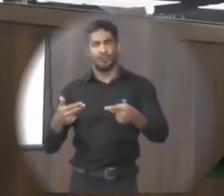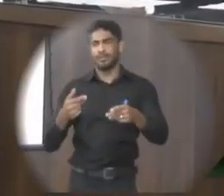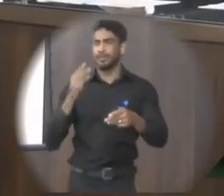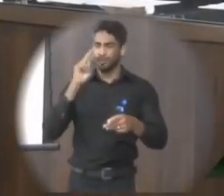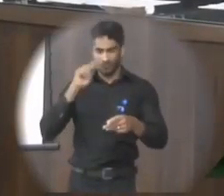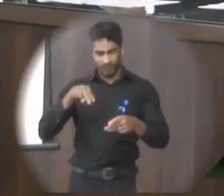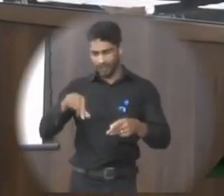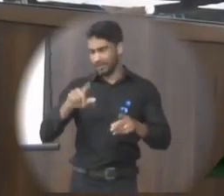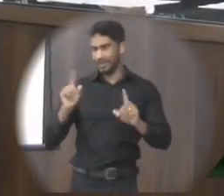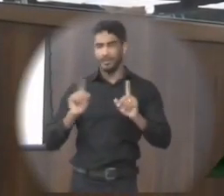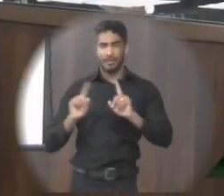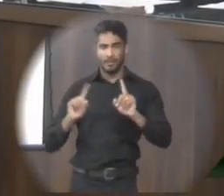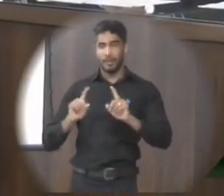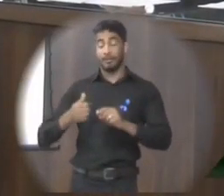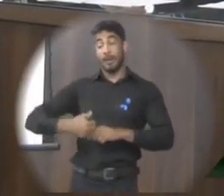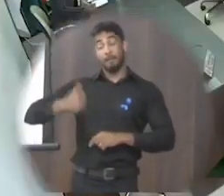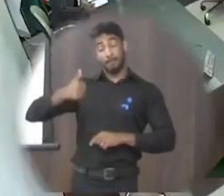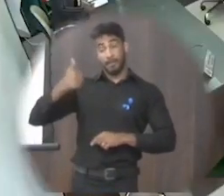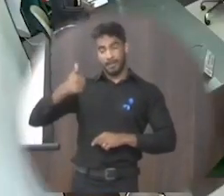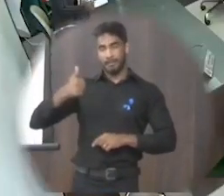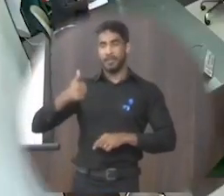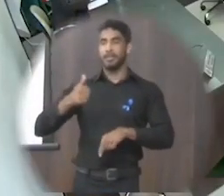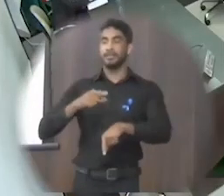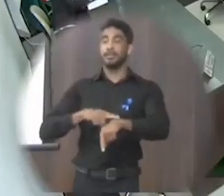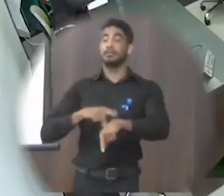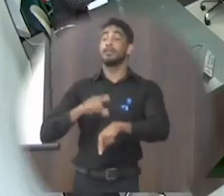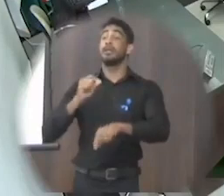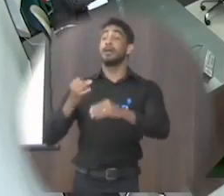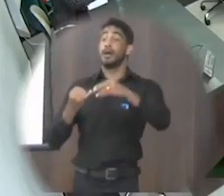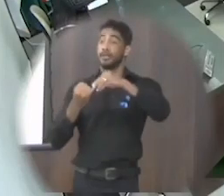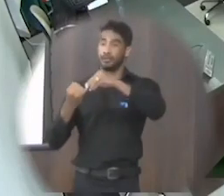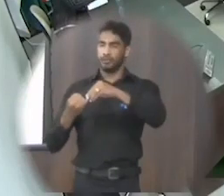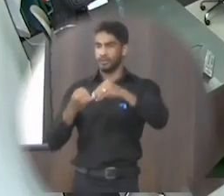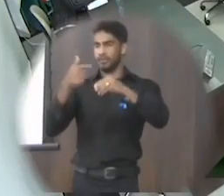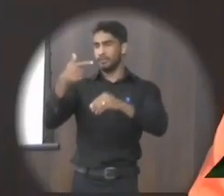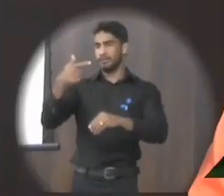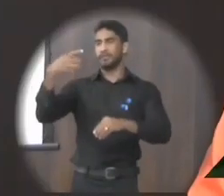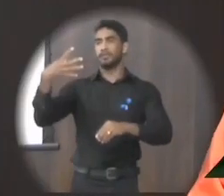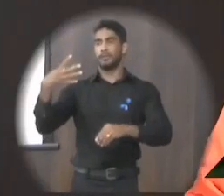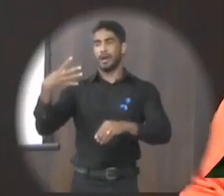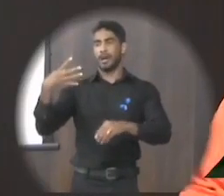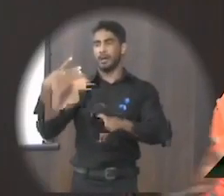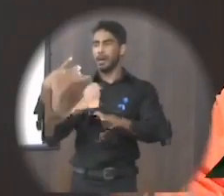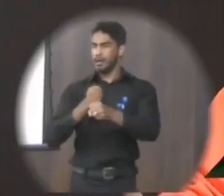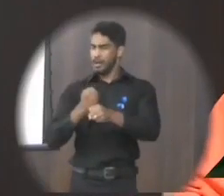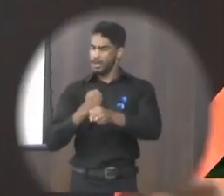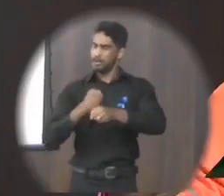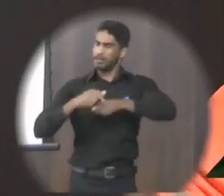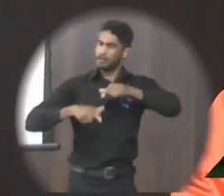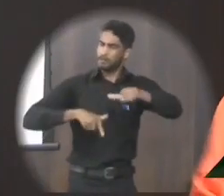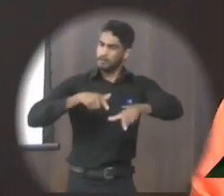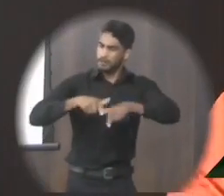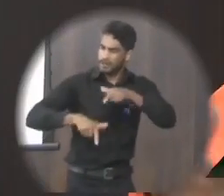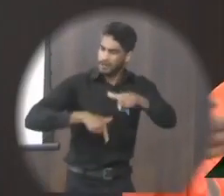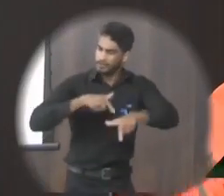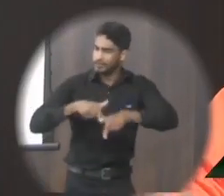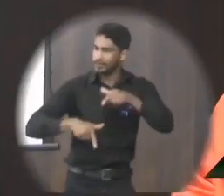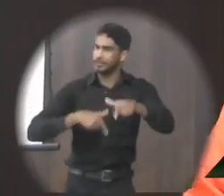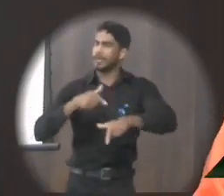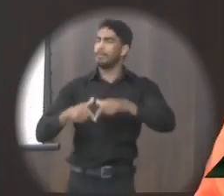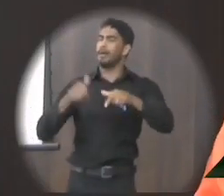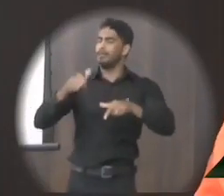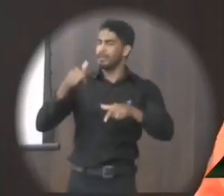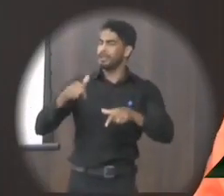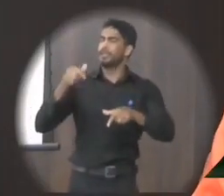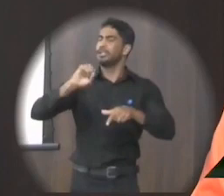aqui para isso. Primeiramente, estamos na instituição há 24 anos, fazendo esse trabalho de linha de frente,